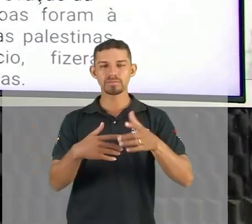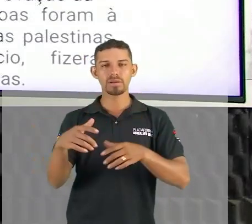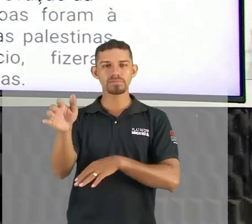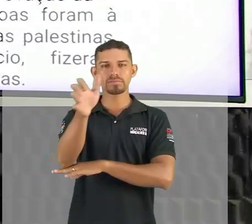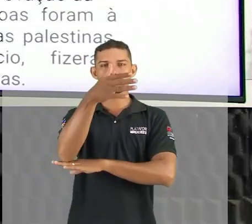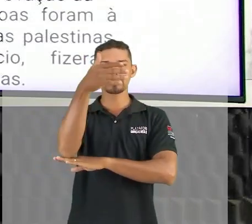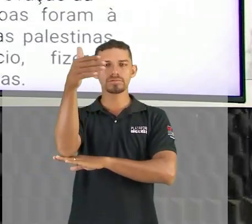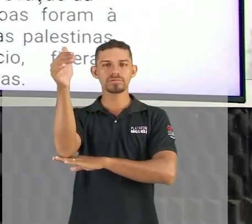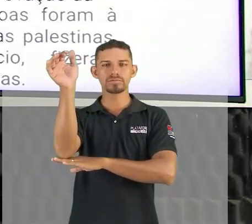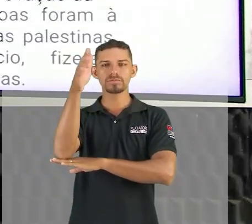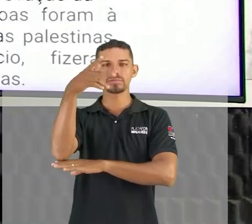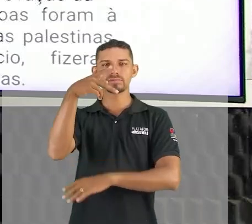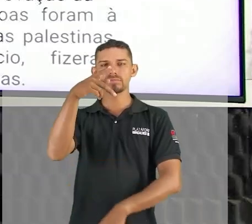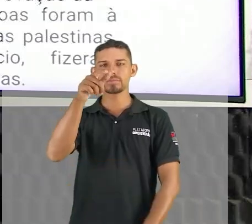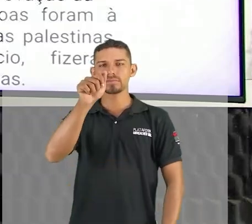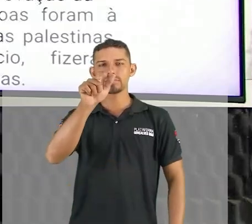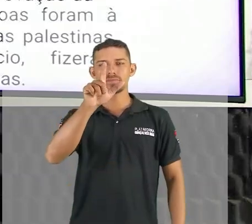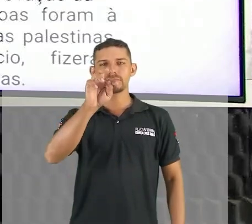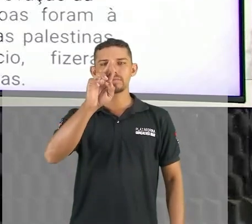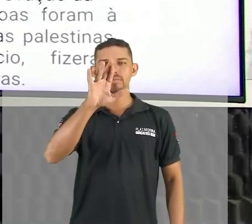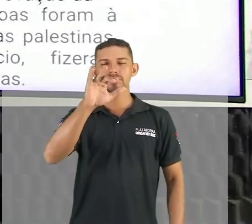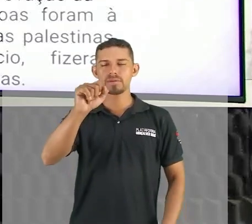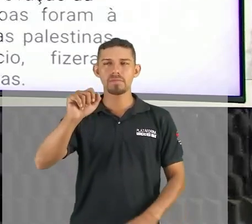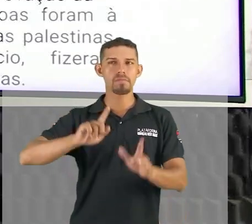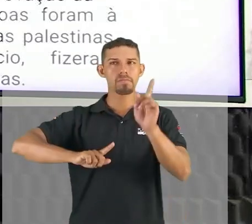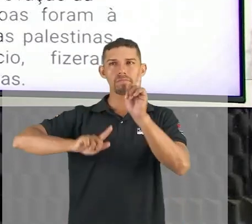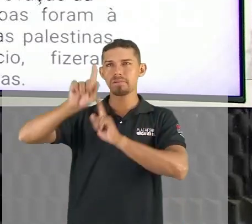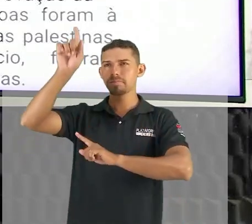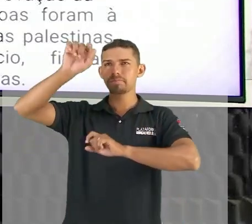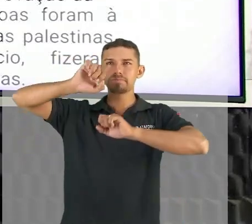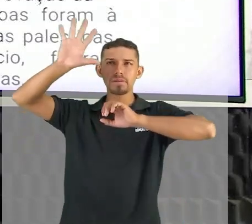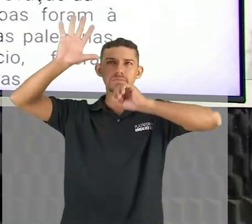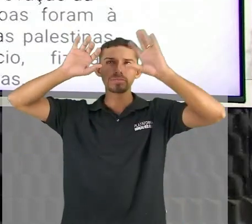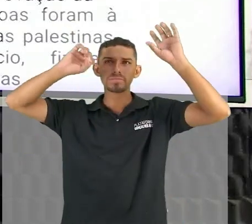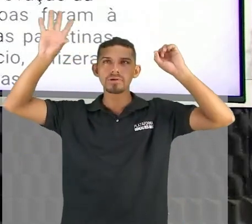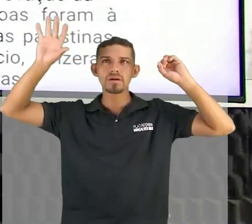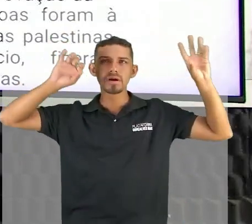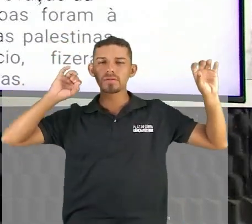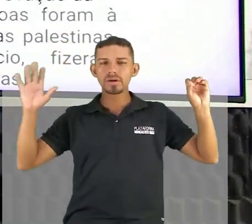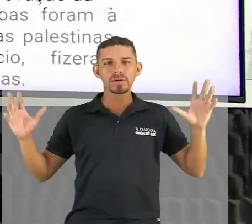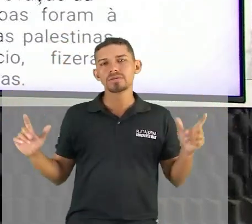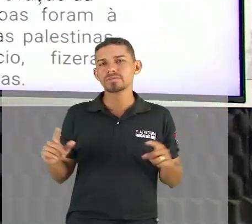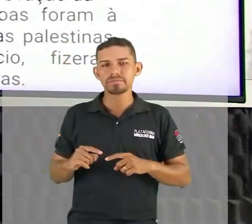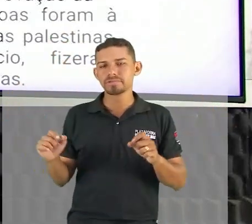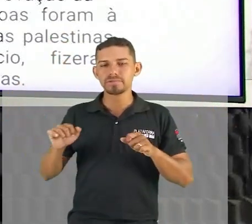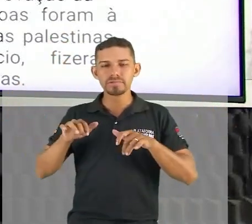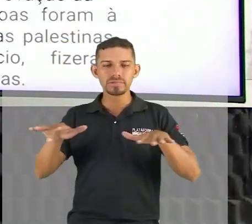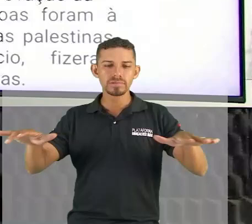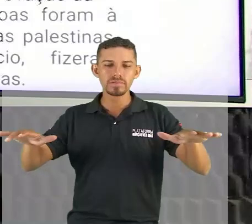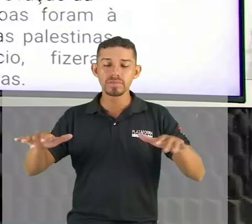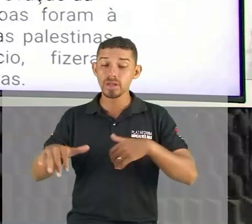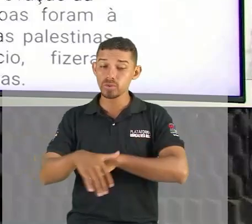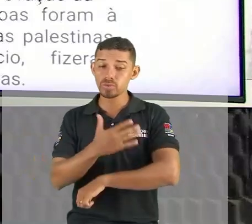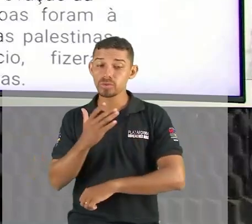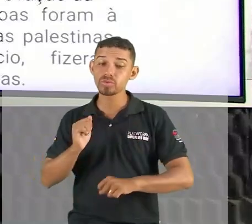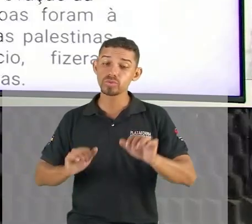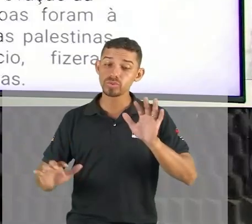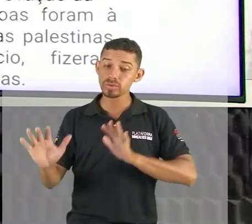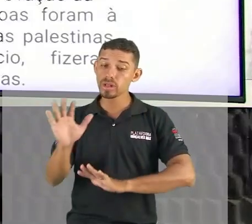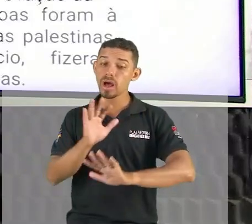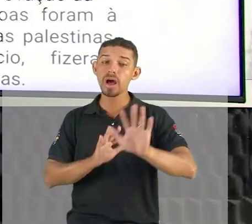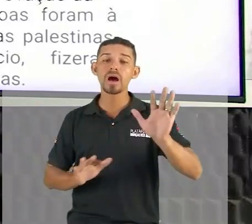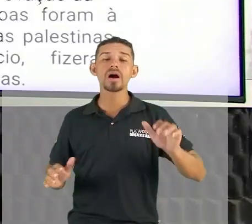bandeiras palestinas, soltaram fogos de artifício e fizeram buzinaços e dançaram pelas ruas. Então, muito cuidado,